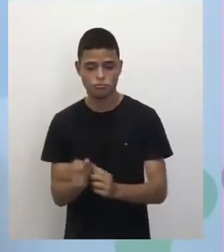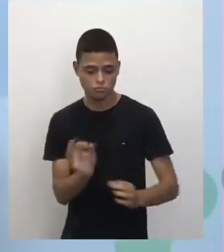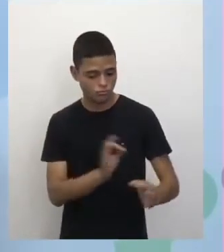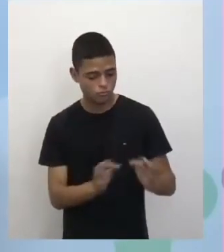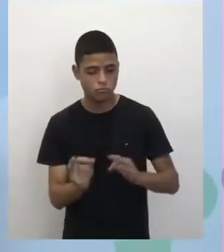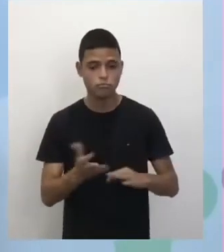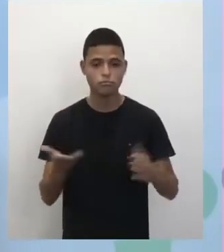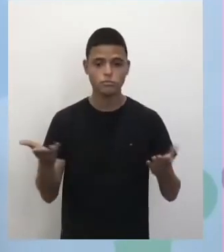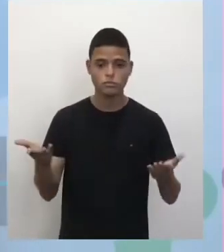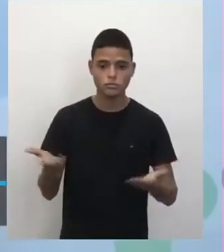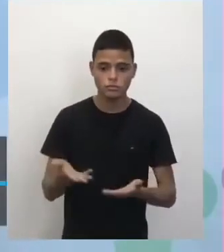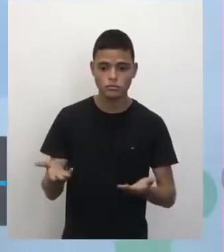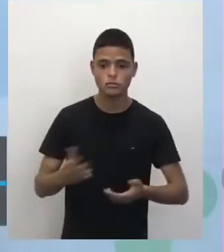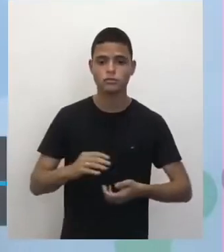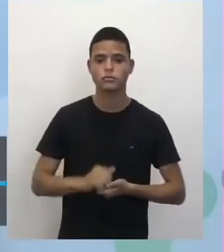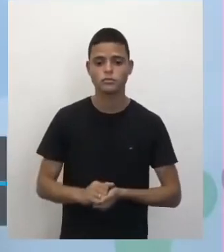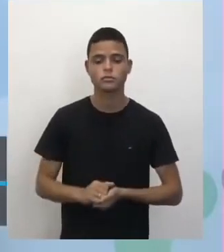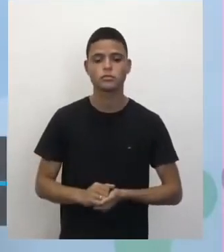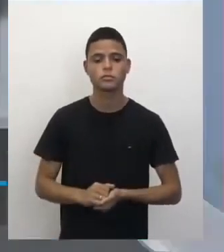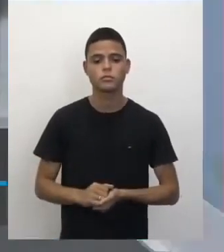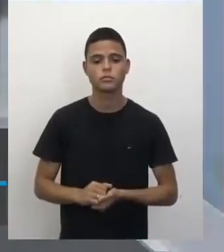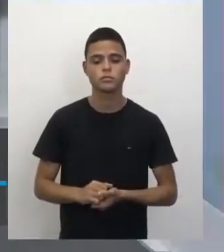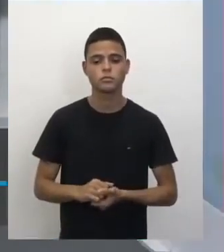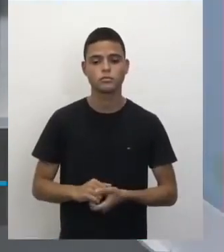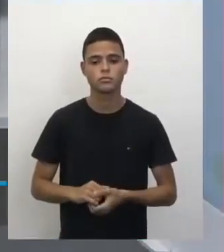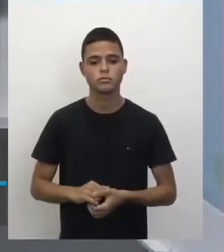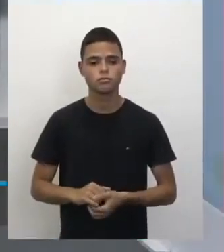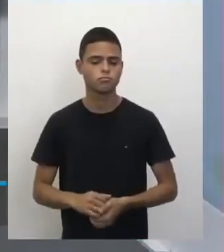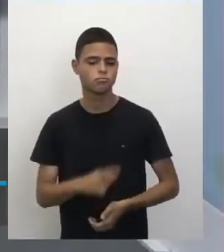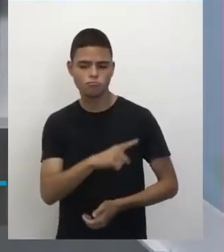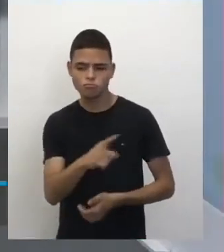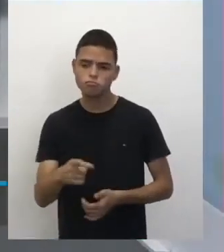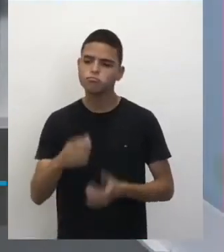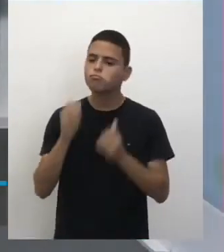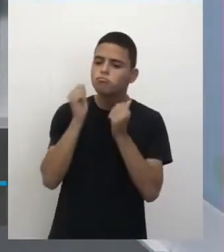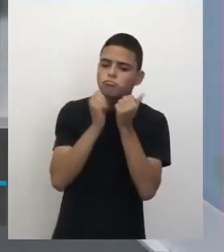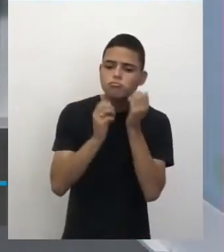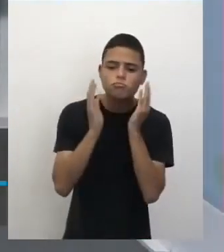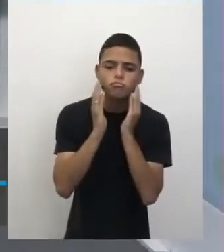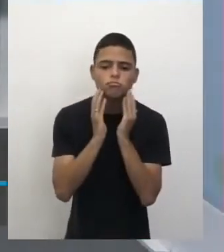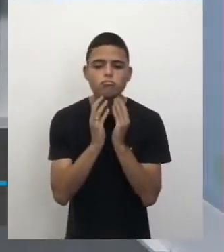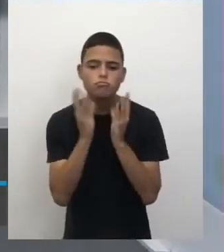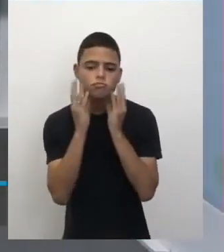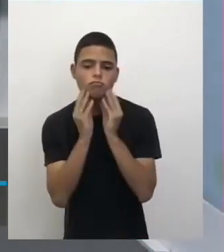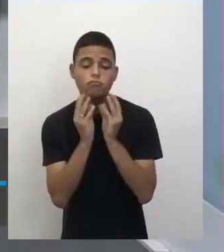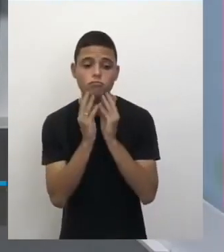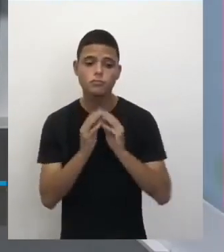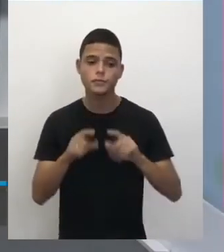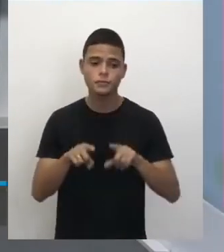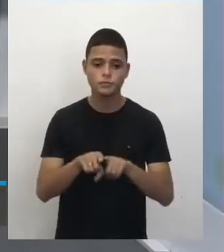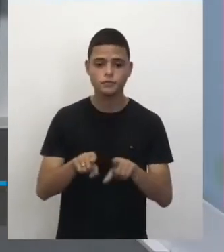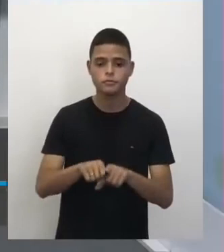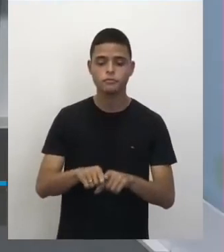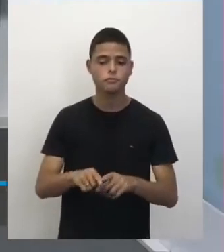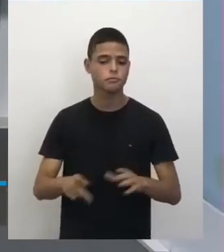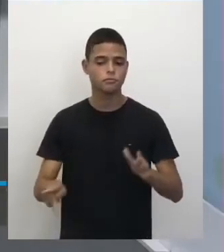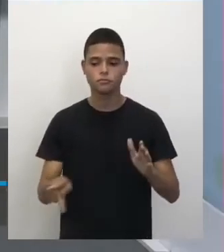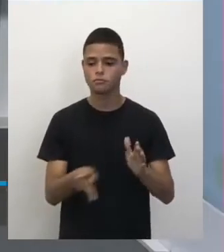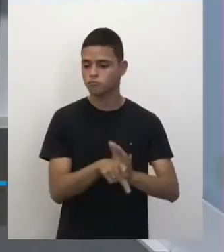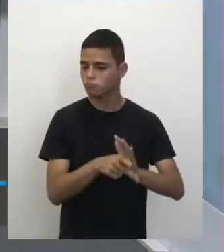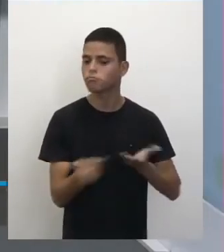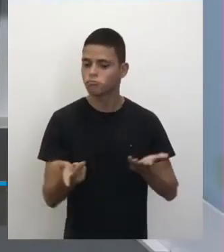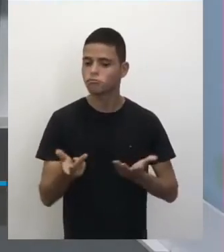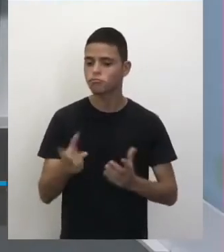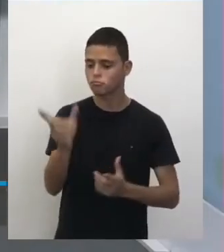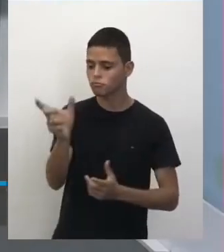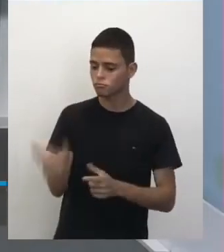estamos aqui, né, para colaborar. Você veio agora, fez até a barba especial aqui para os estudantes. A barba para aula de física. Ó, que privilégio, estudante. É a